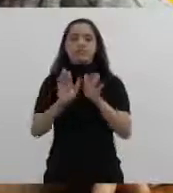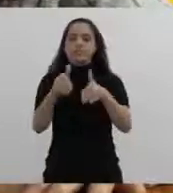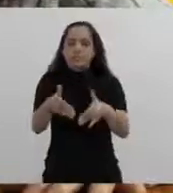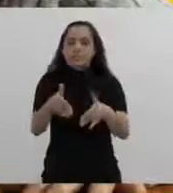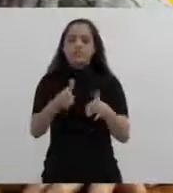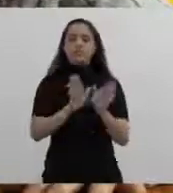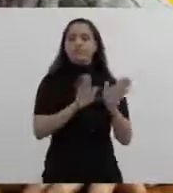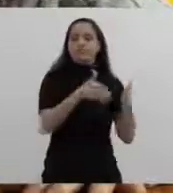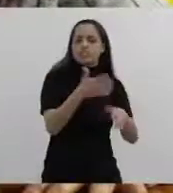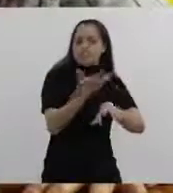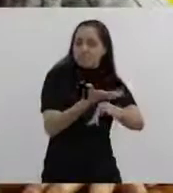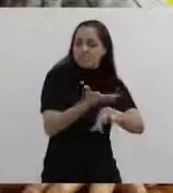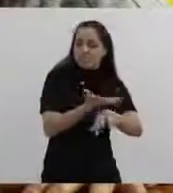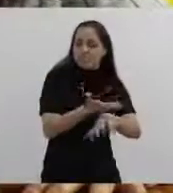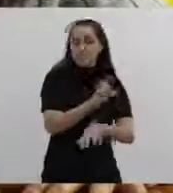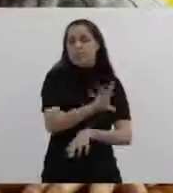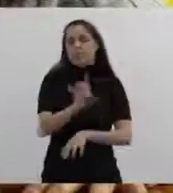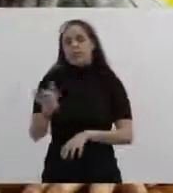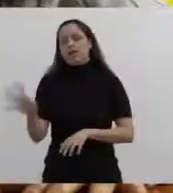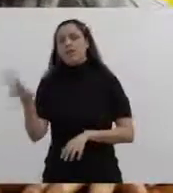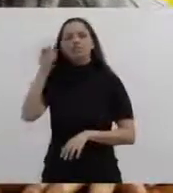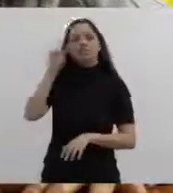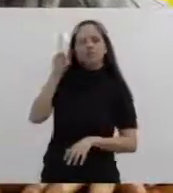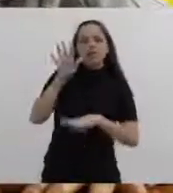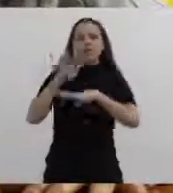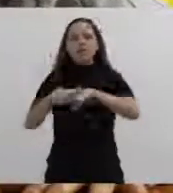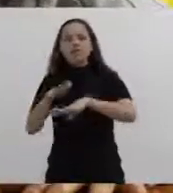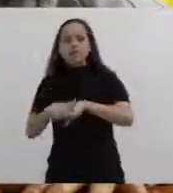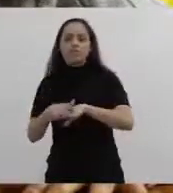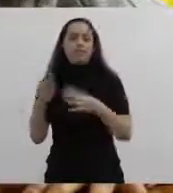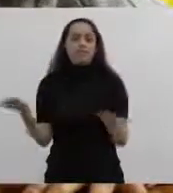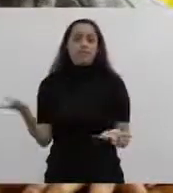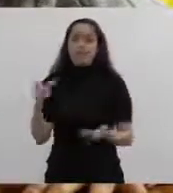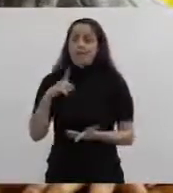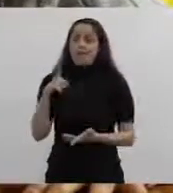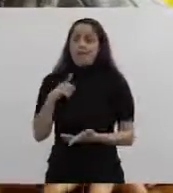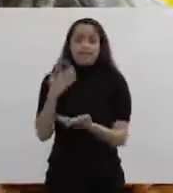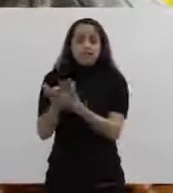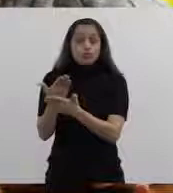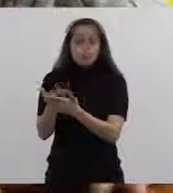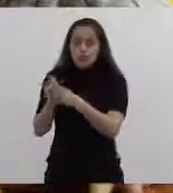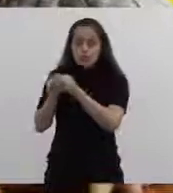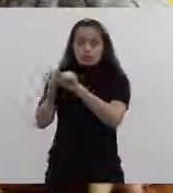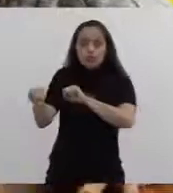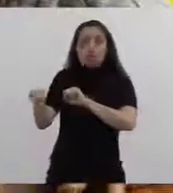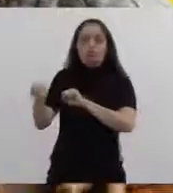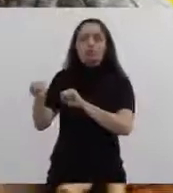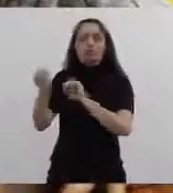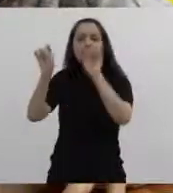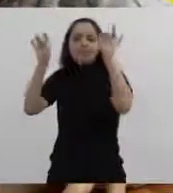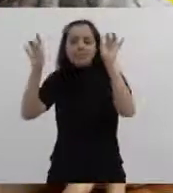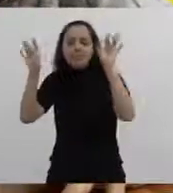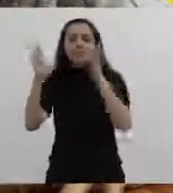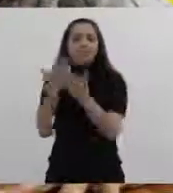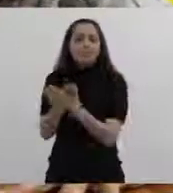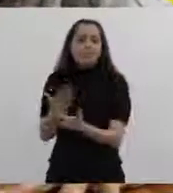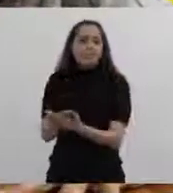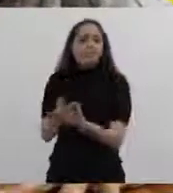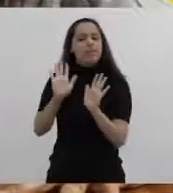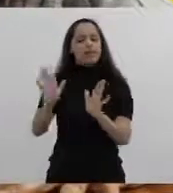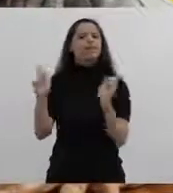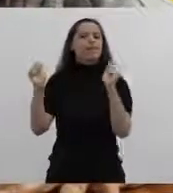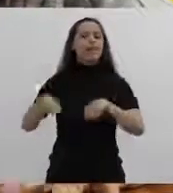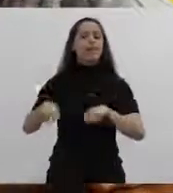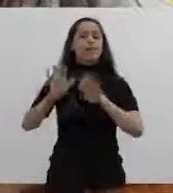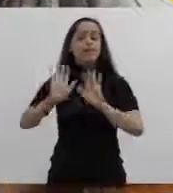têm essa concepção, mas são capazes. Quero dizer, não são só os professores de educação especial que podem